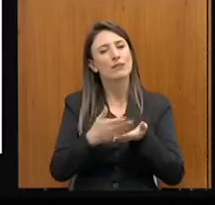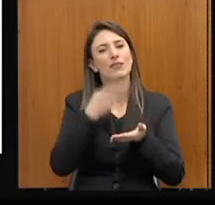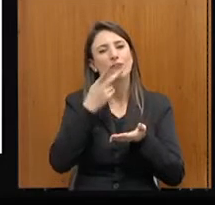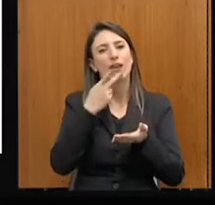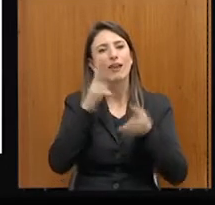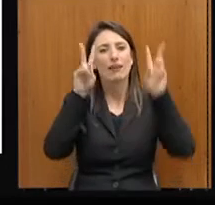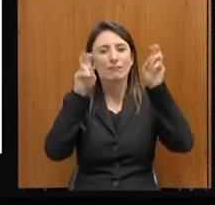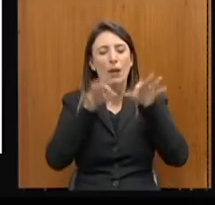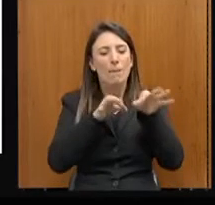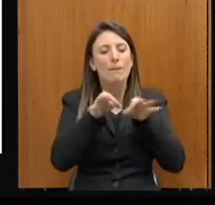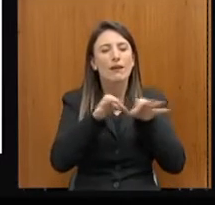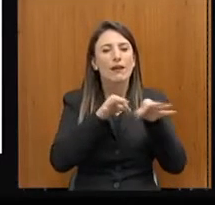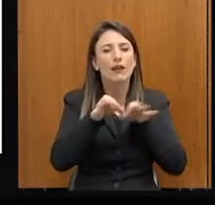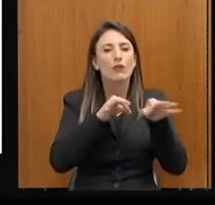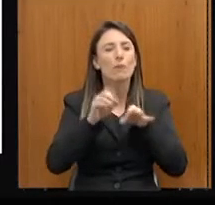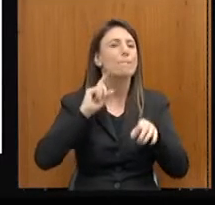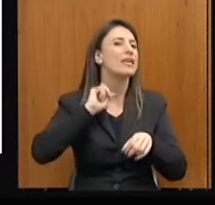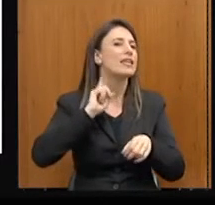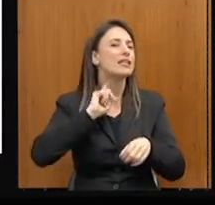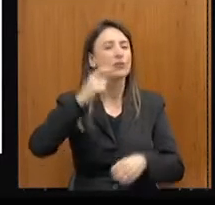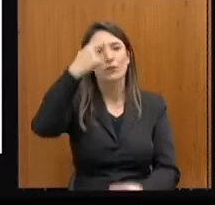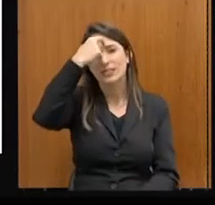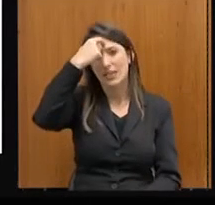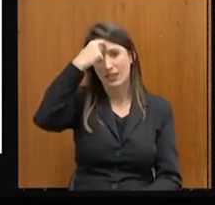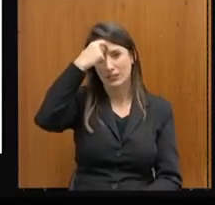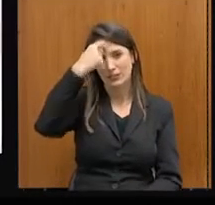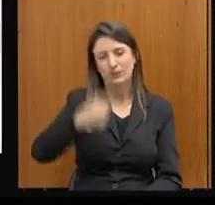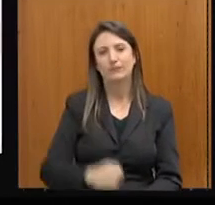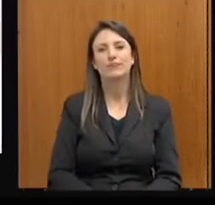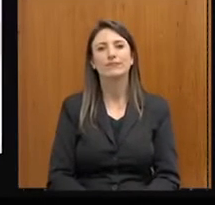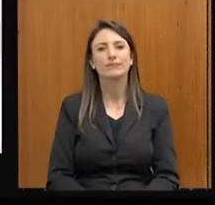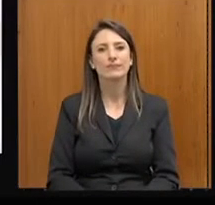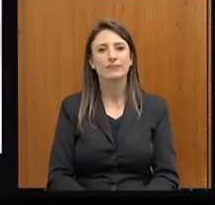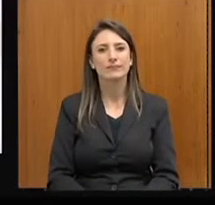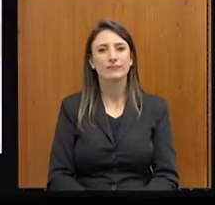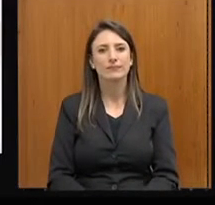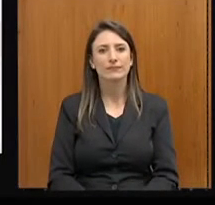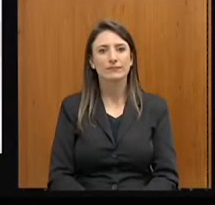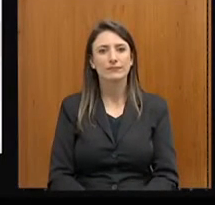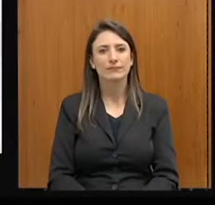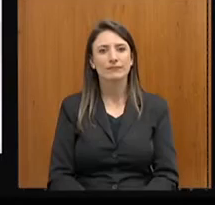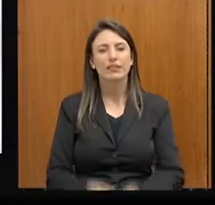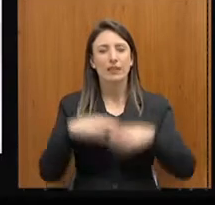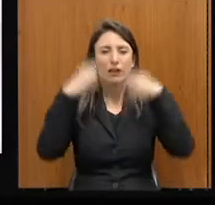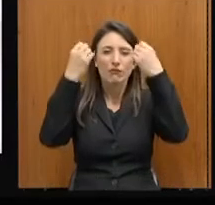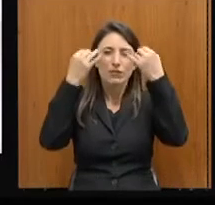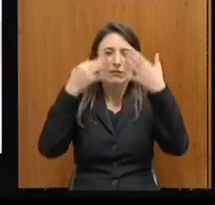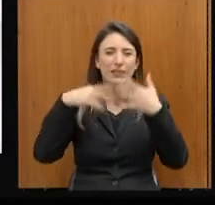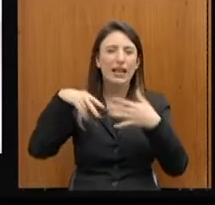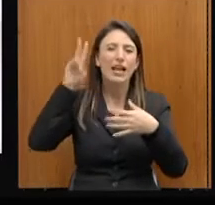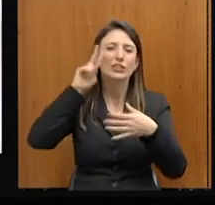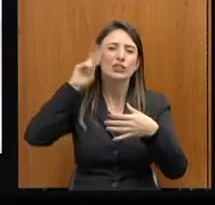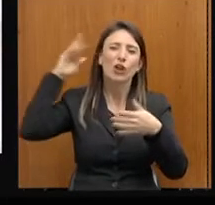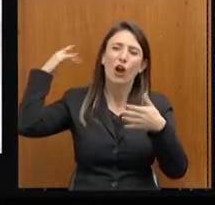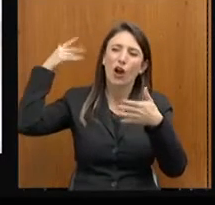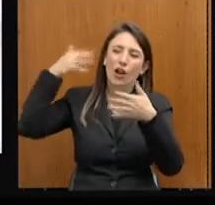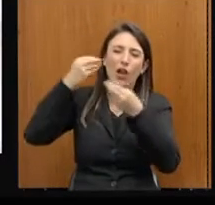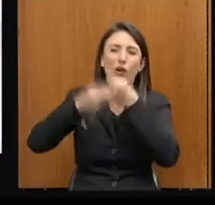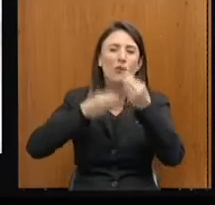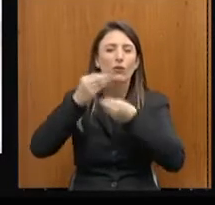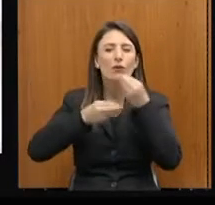Minas consciente fazendo ali um brevíssimo histórico de sua implantação